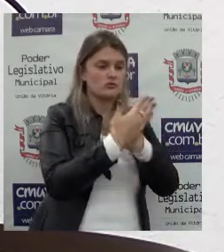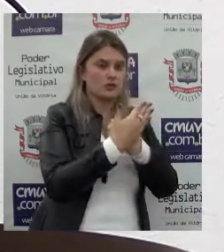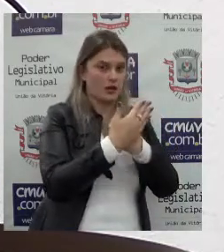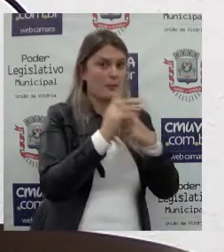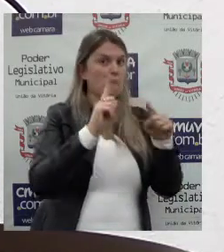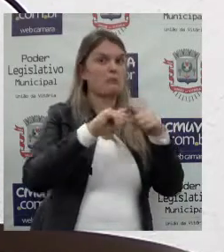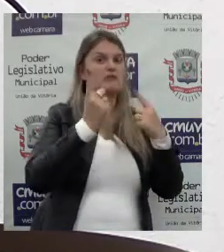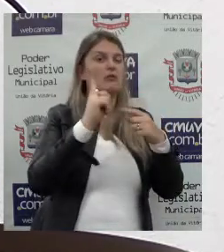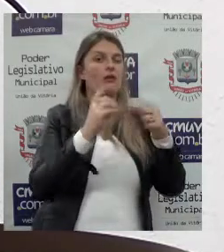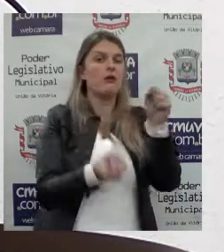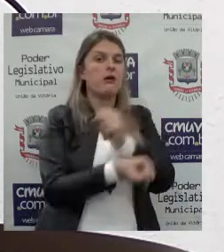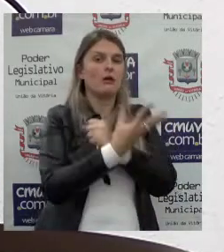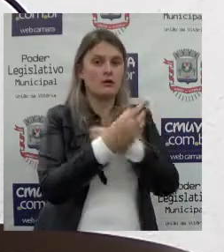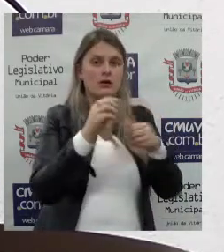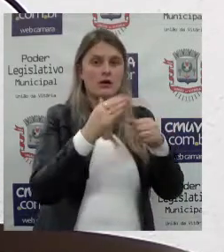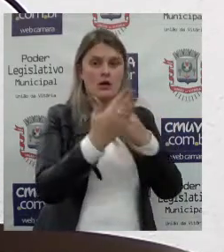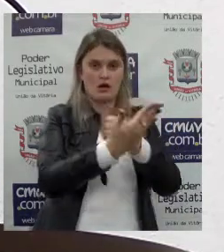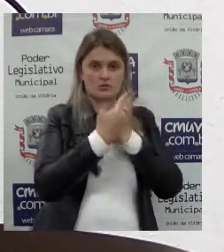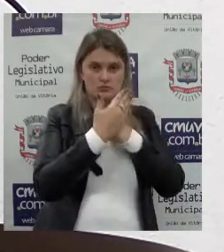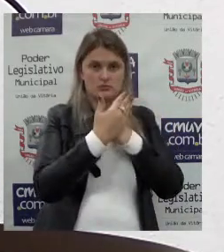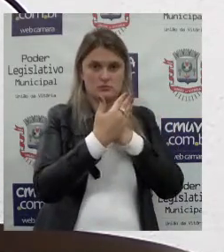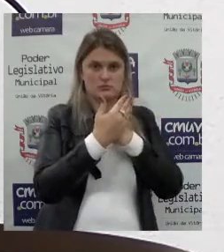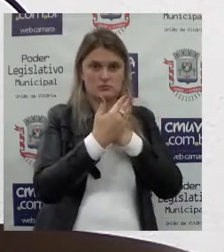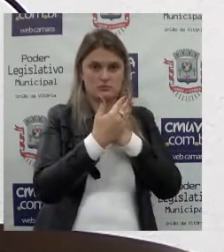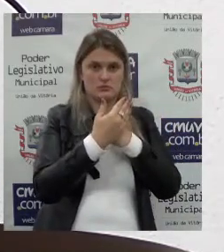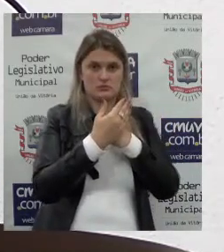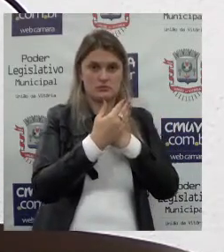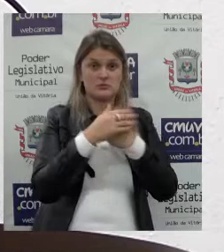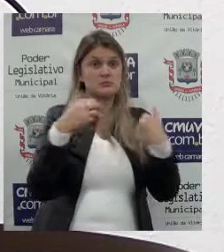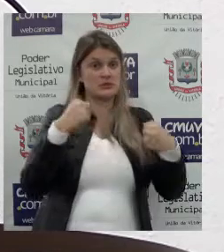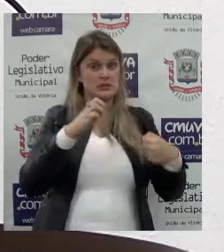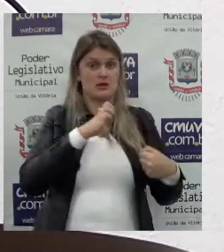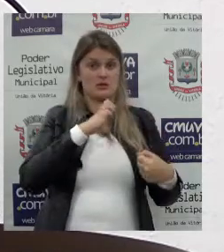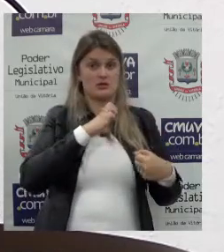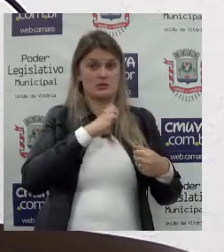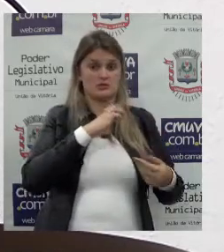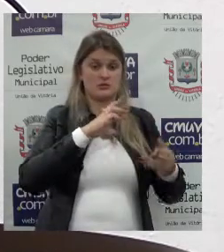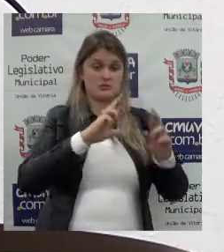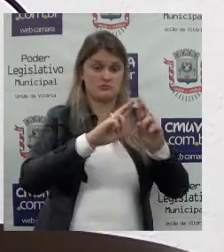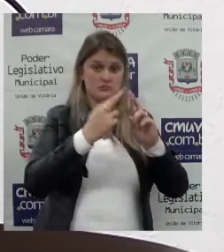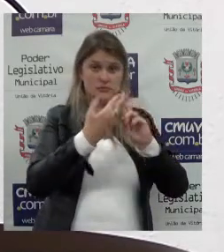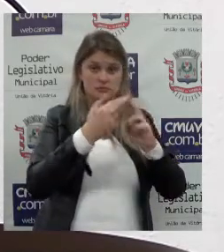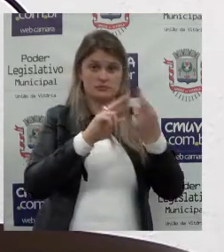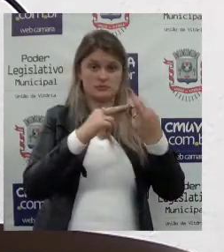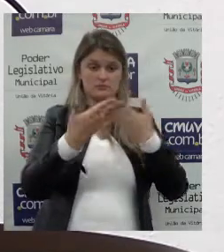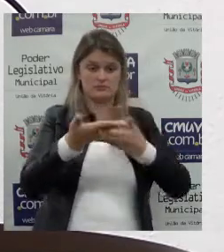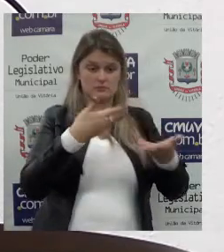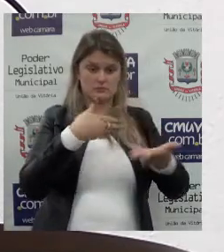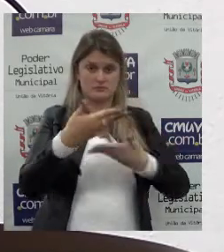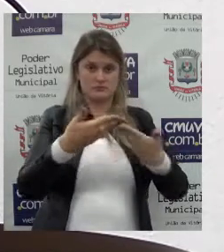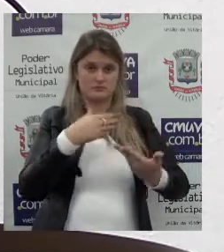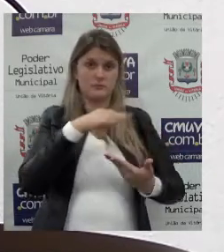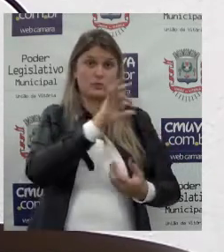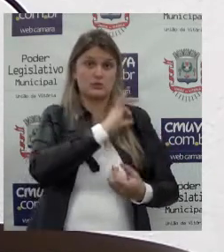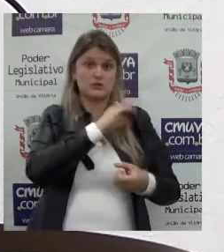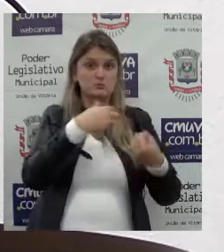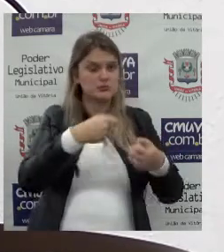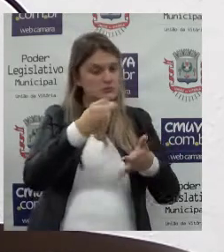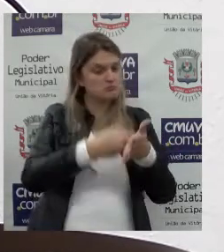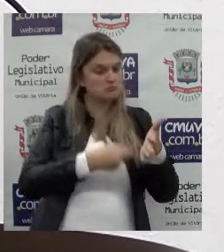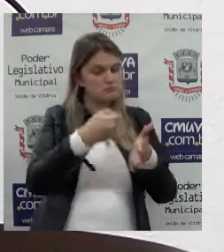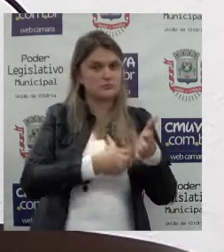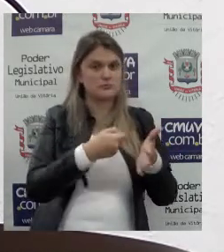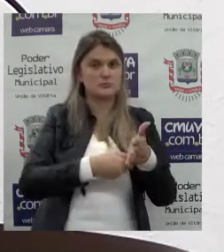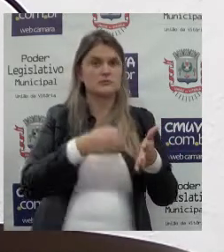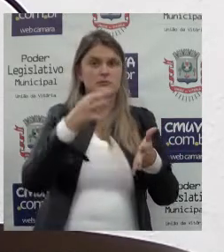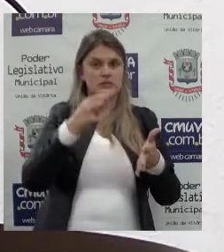polícia. Não é? É uma ordem policial. O policial tem que cumprir isso. Agora, fora isso, não existe essa coparticipação. O policial tem que ser